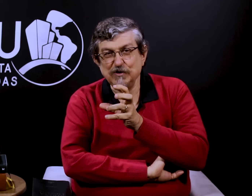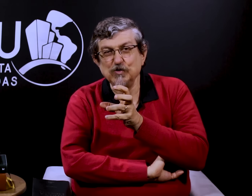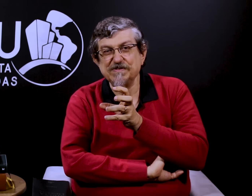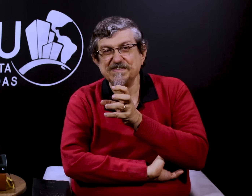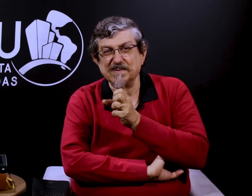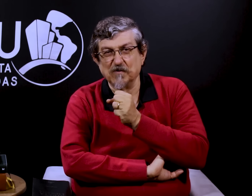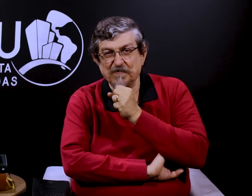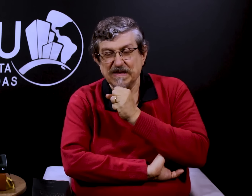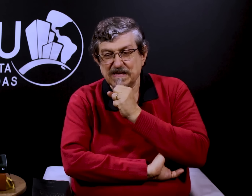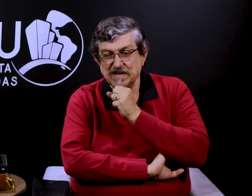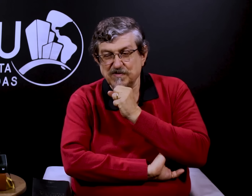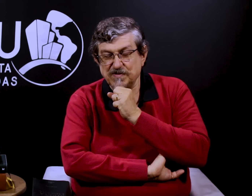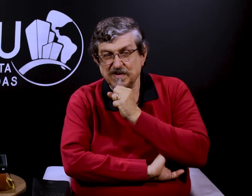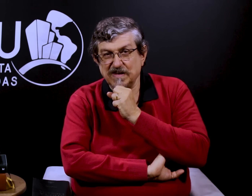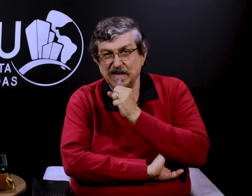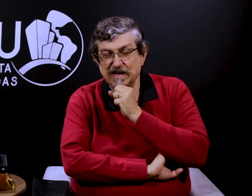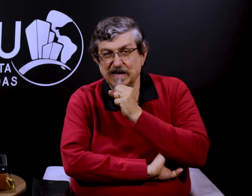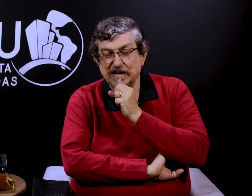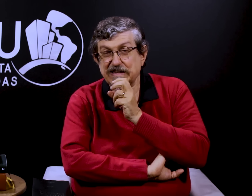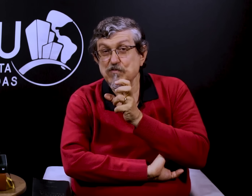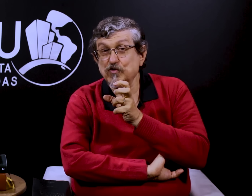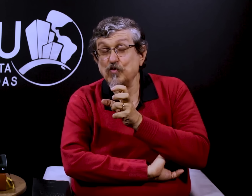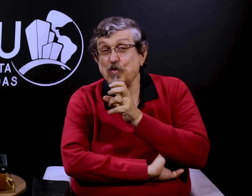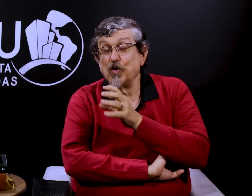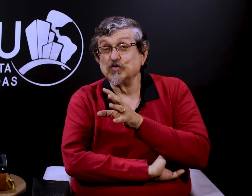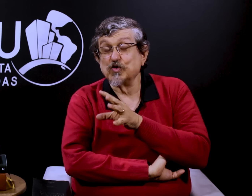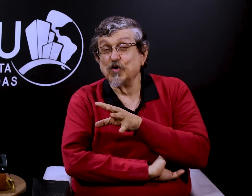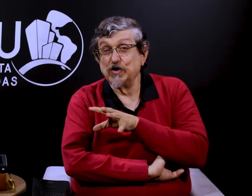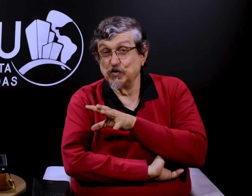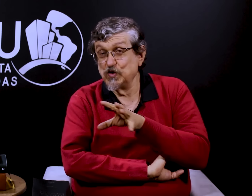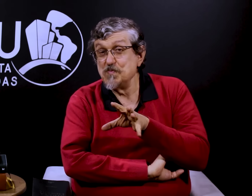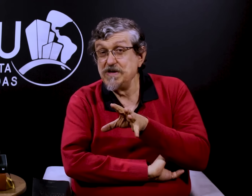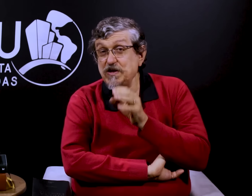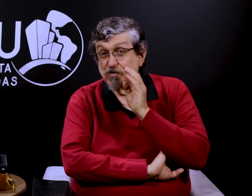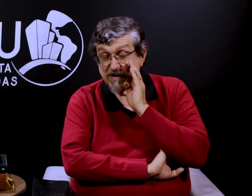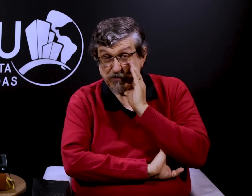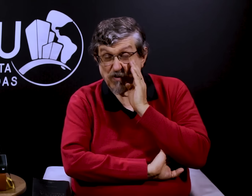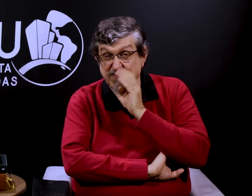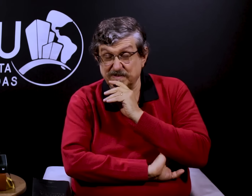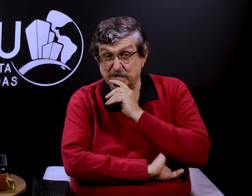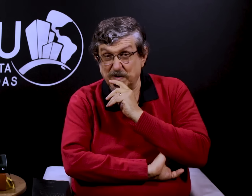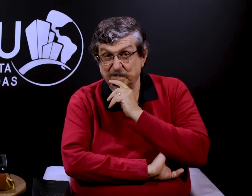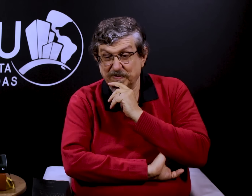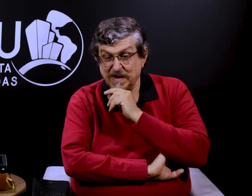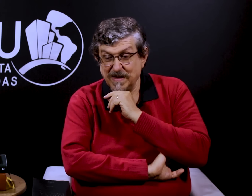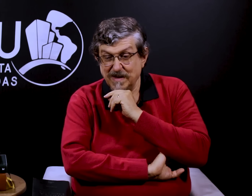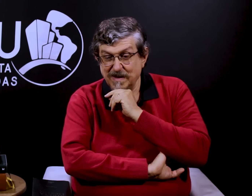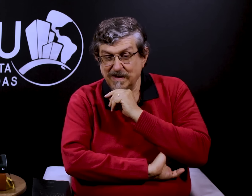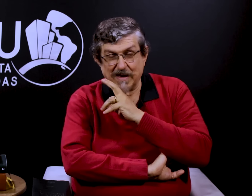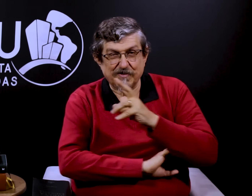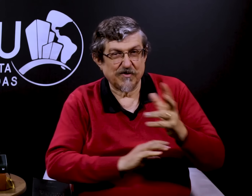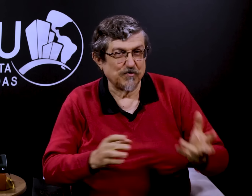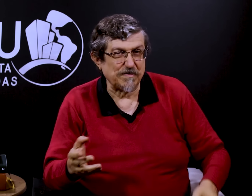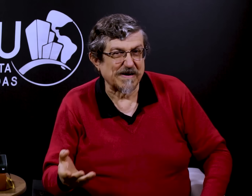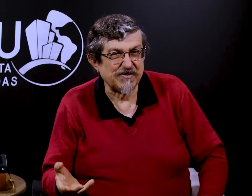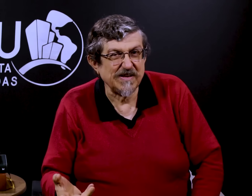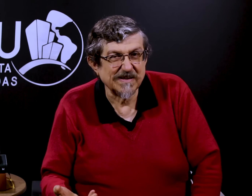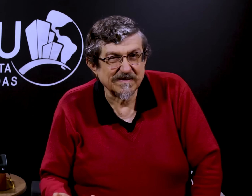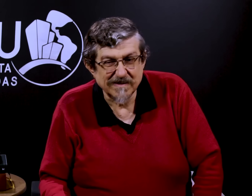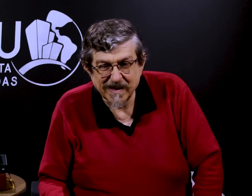essa ilusão de que temos o controle e o domínio das coisas na mão. E a gente